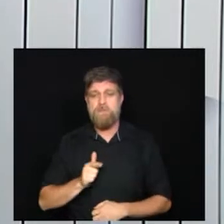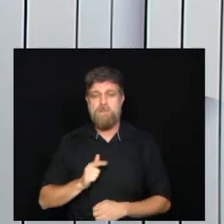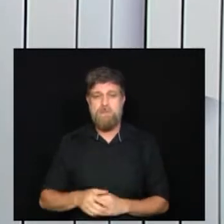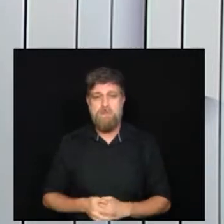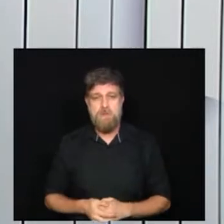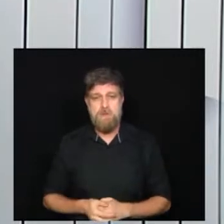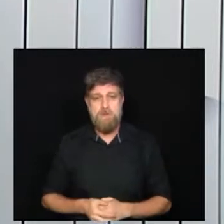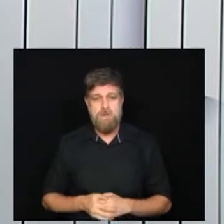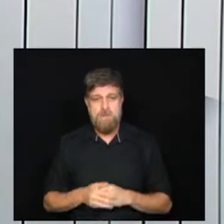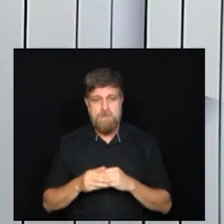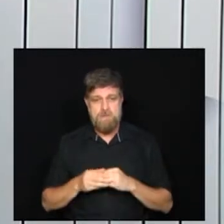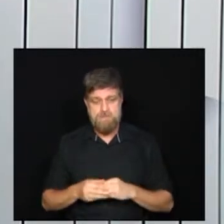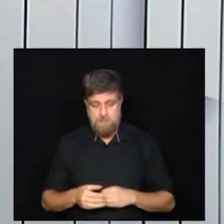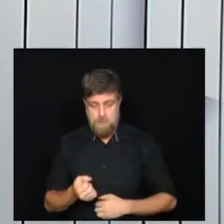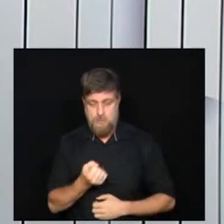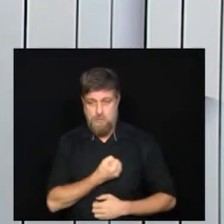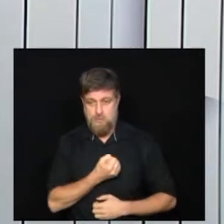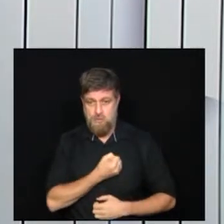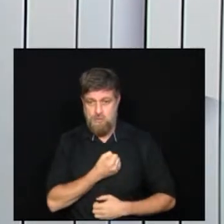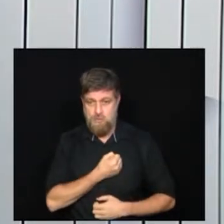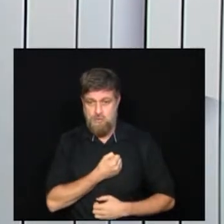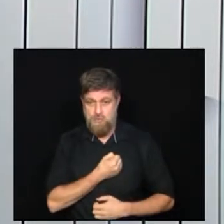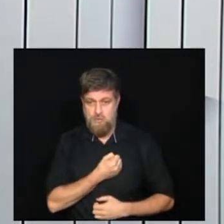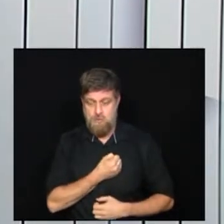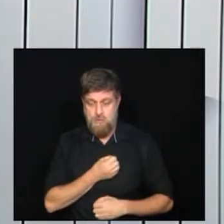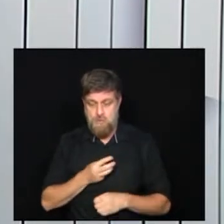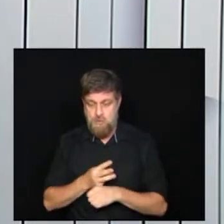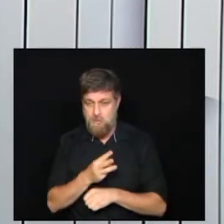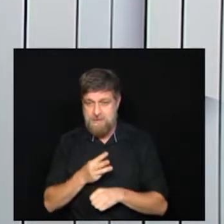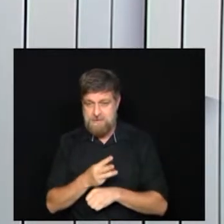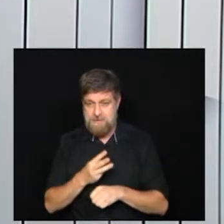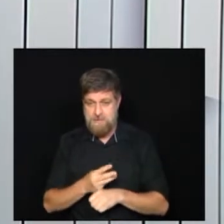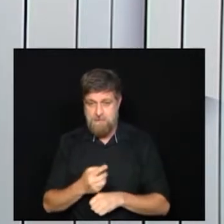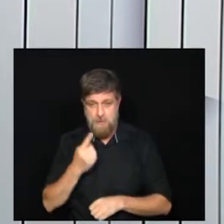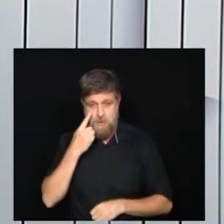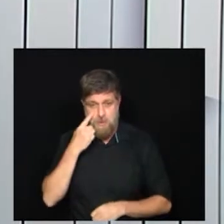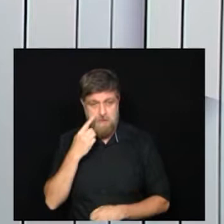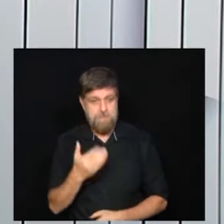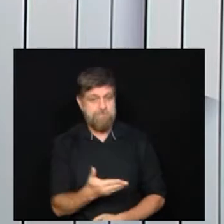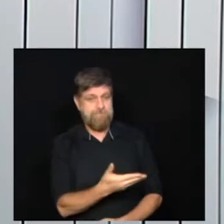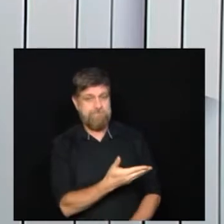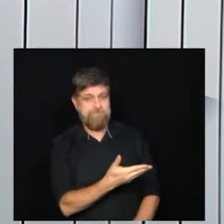sua mensagem para o número do nosso WhatsApp. 19 é o nosso DDD,